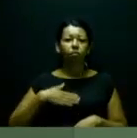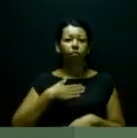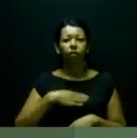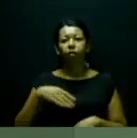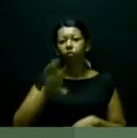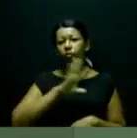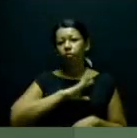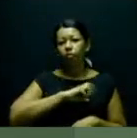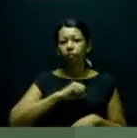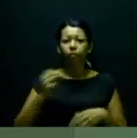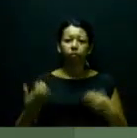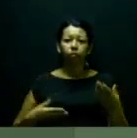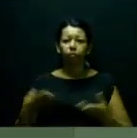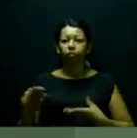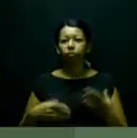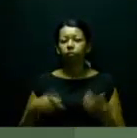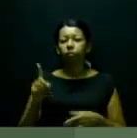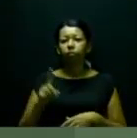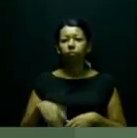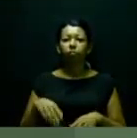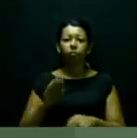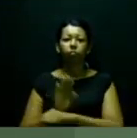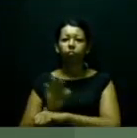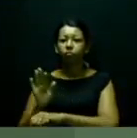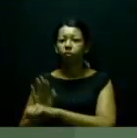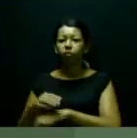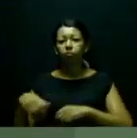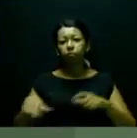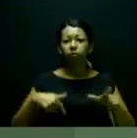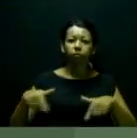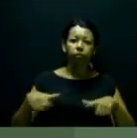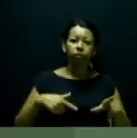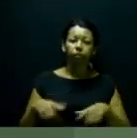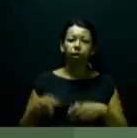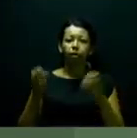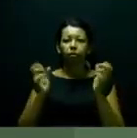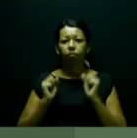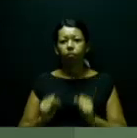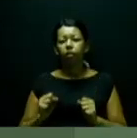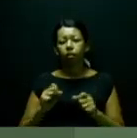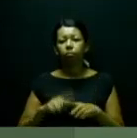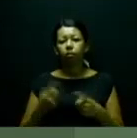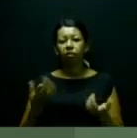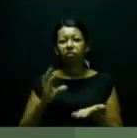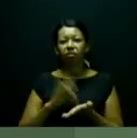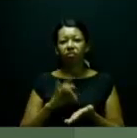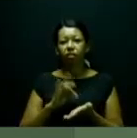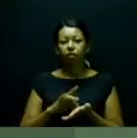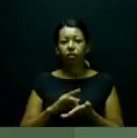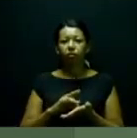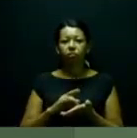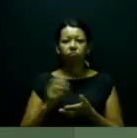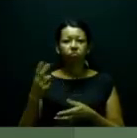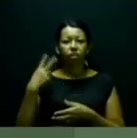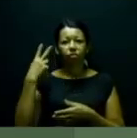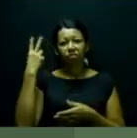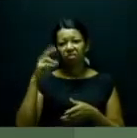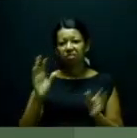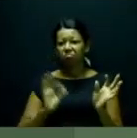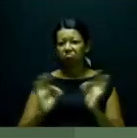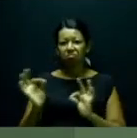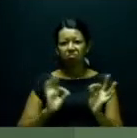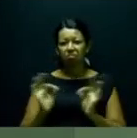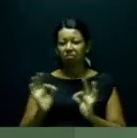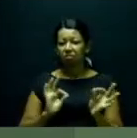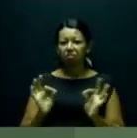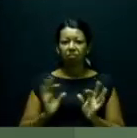servidor é a mola mestre, a engrenagem que move o poder. Mas, na verdade, na hora de valorizar o servidor,